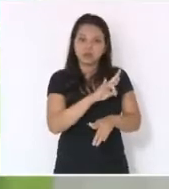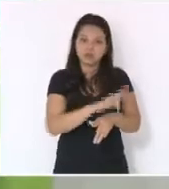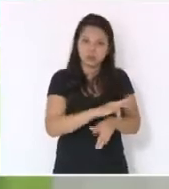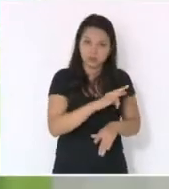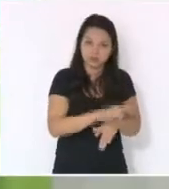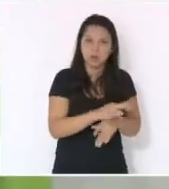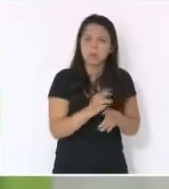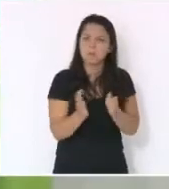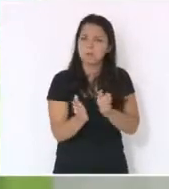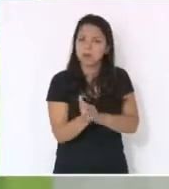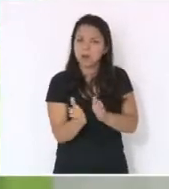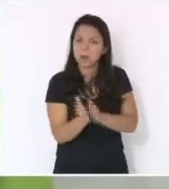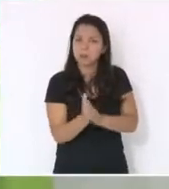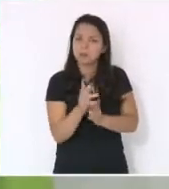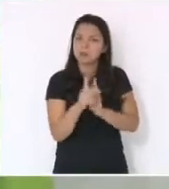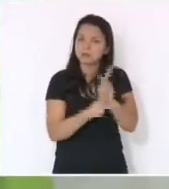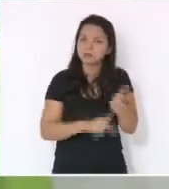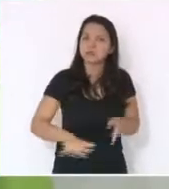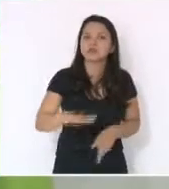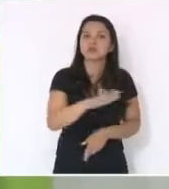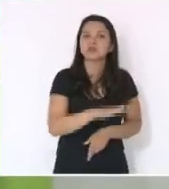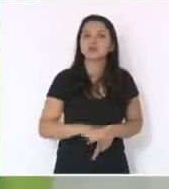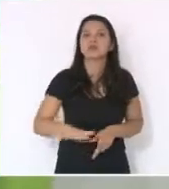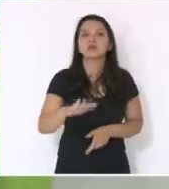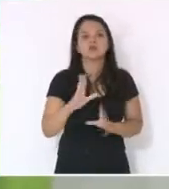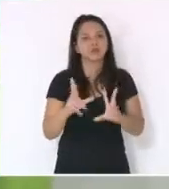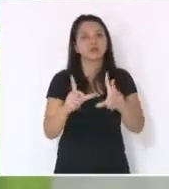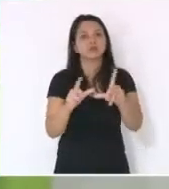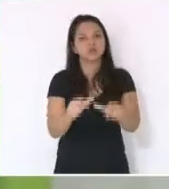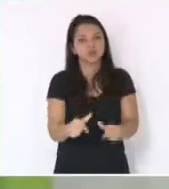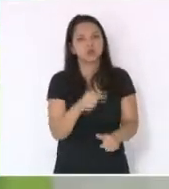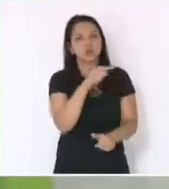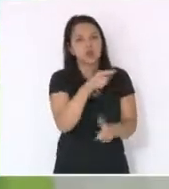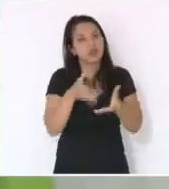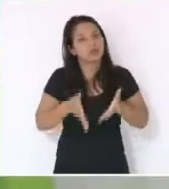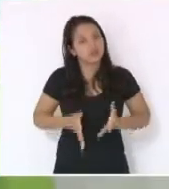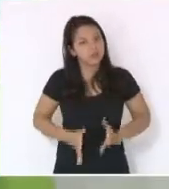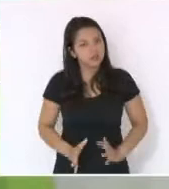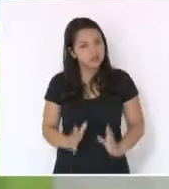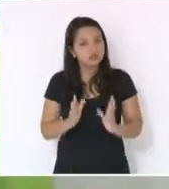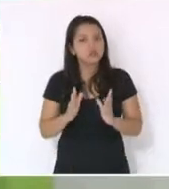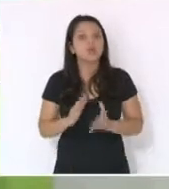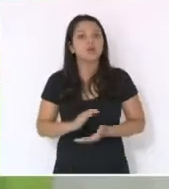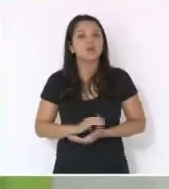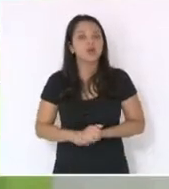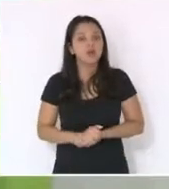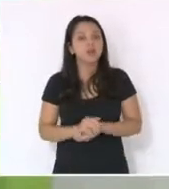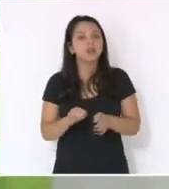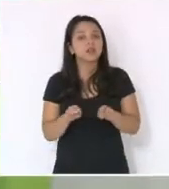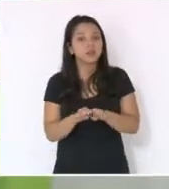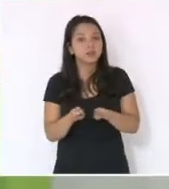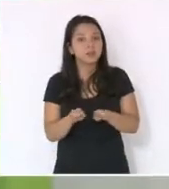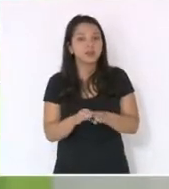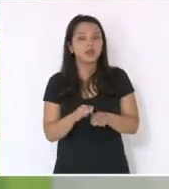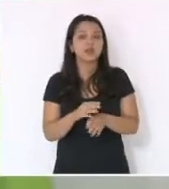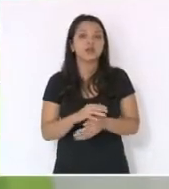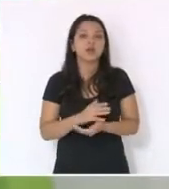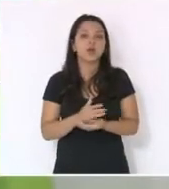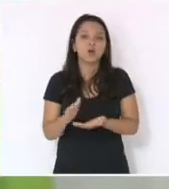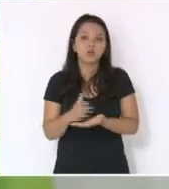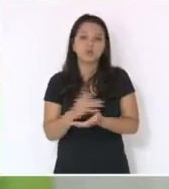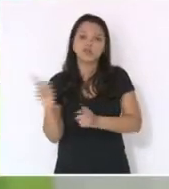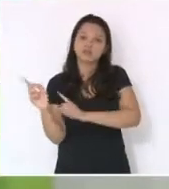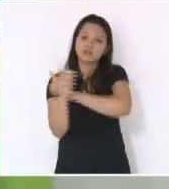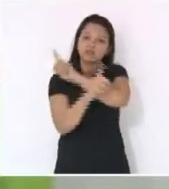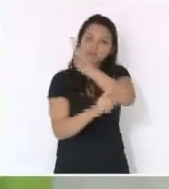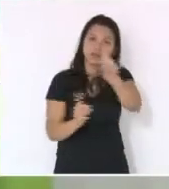nossa gente, parabéns aos rio-sulenses que lá nasceram e os rio-sulenses que lá vieram para transformar essa